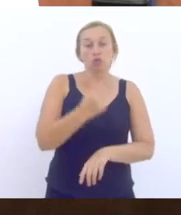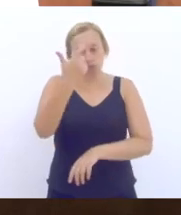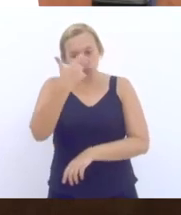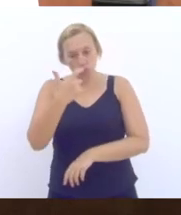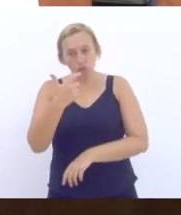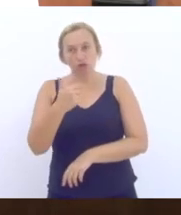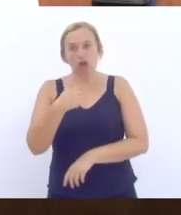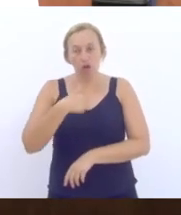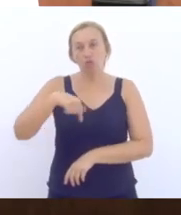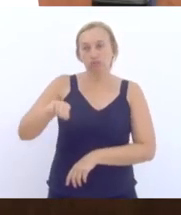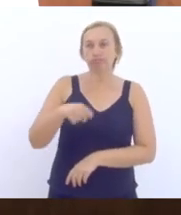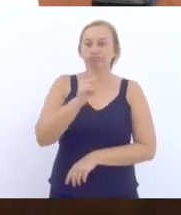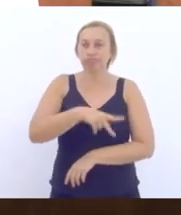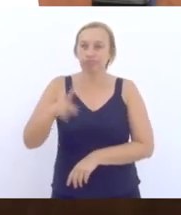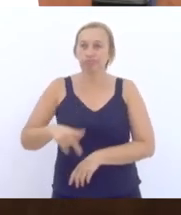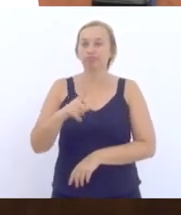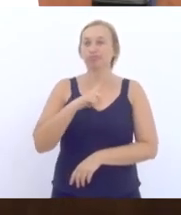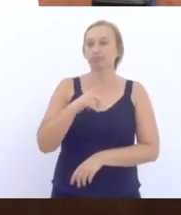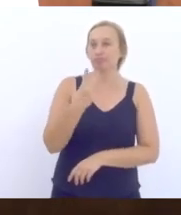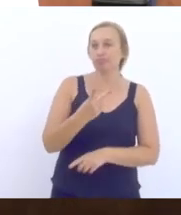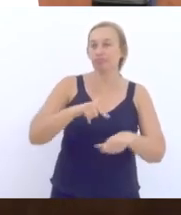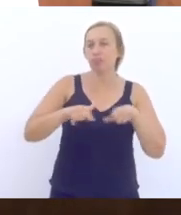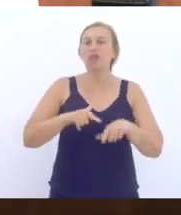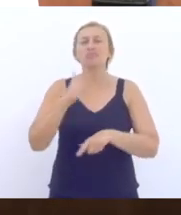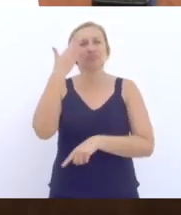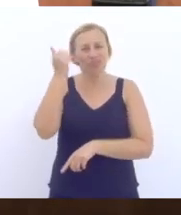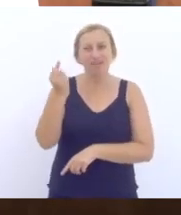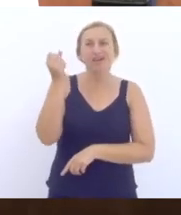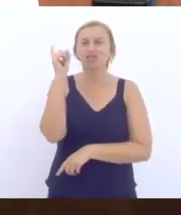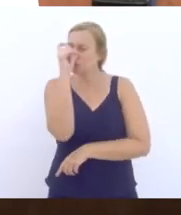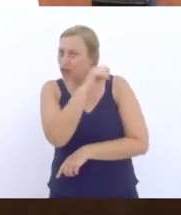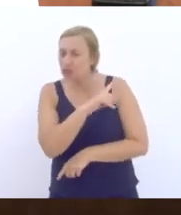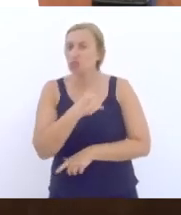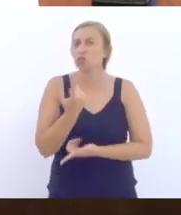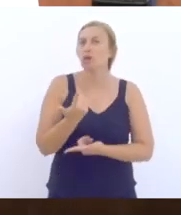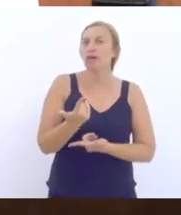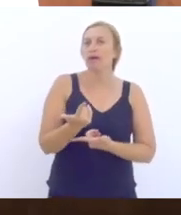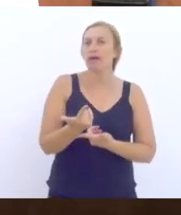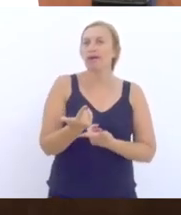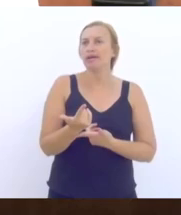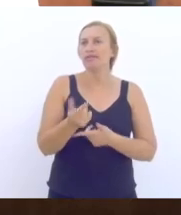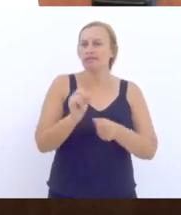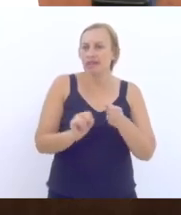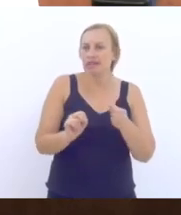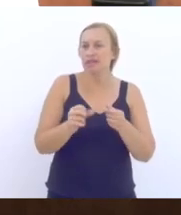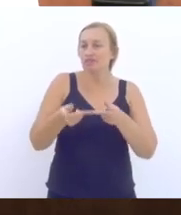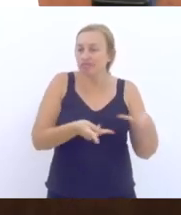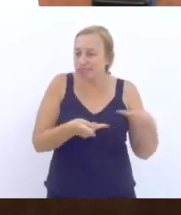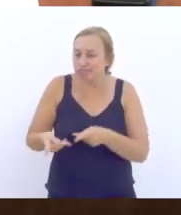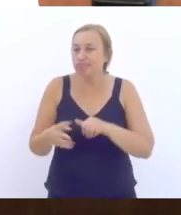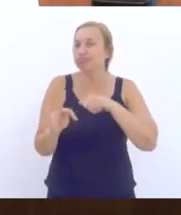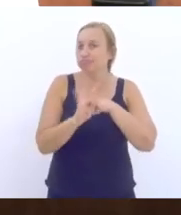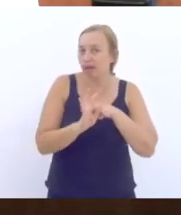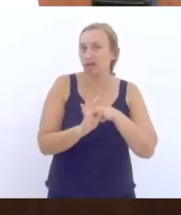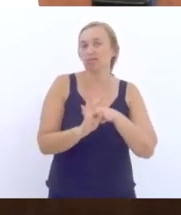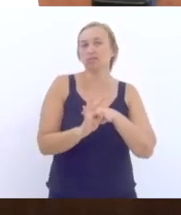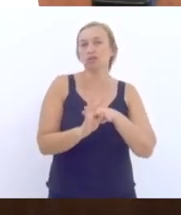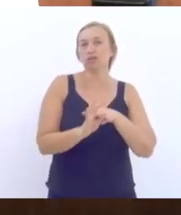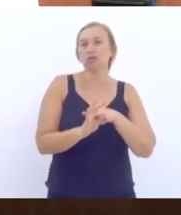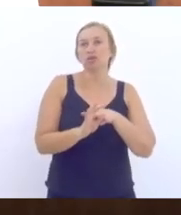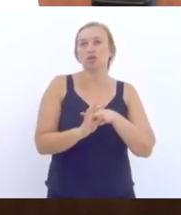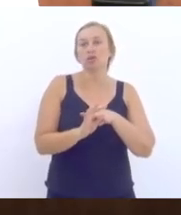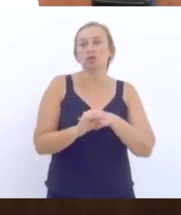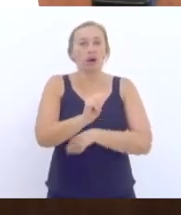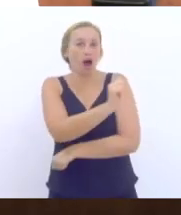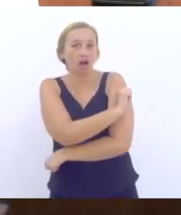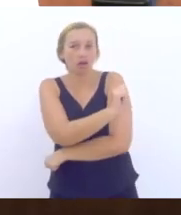duas matrículas, e eu vi o quanto que é difícil a gente fazer alguma visita técnica com alunos e